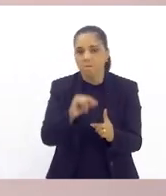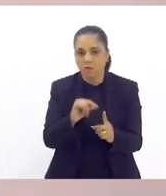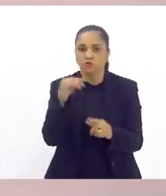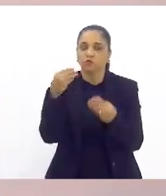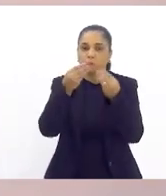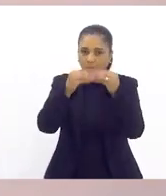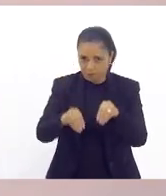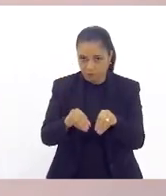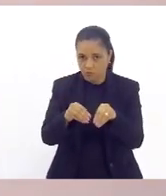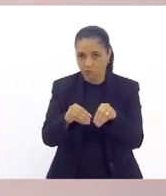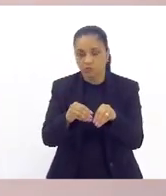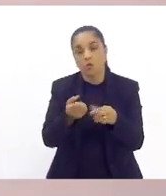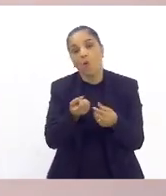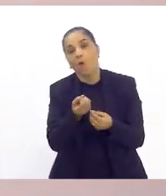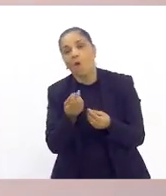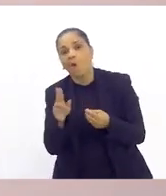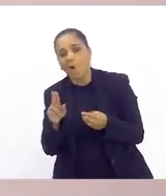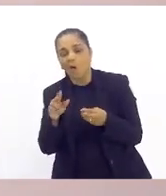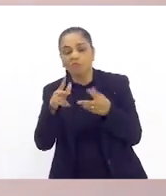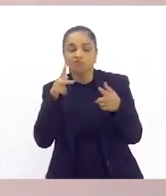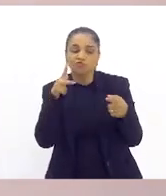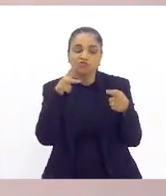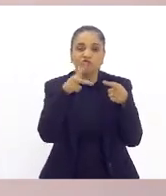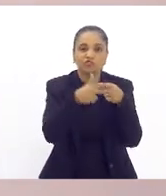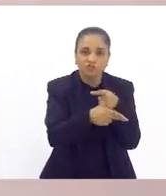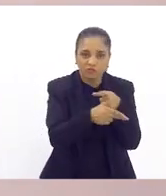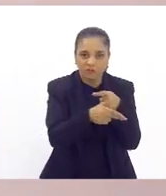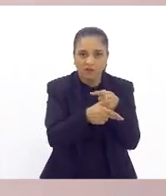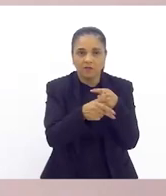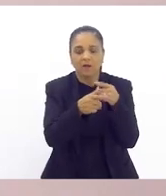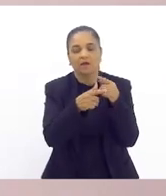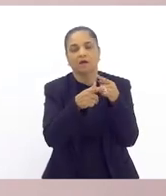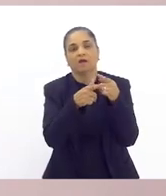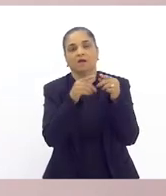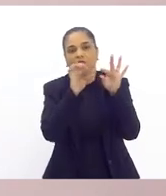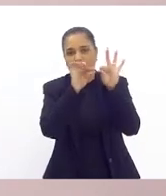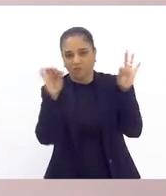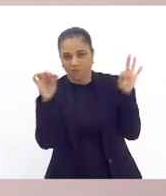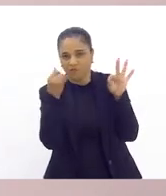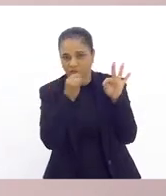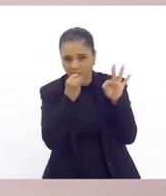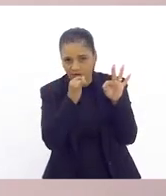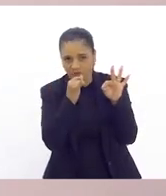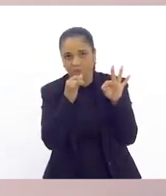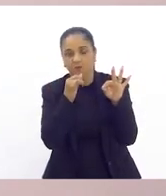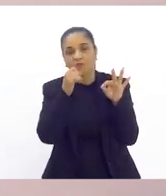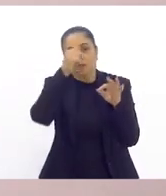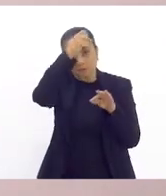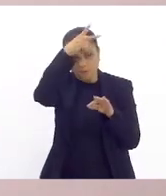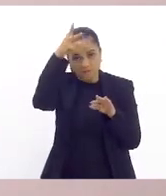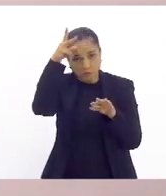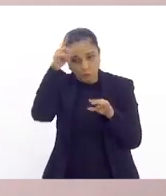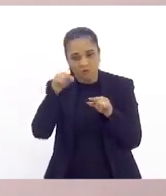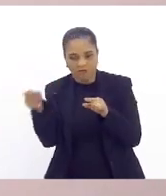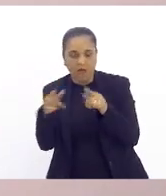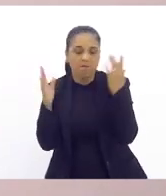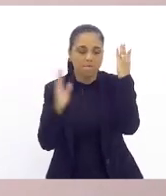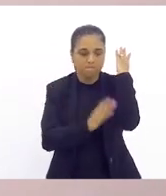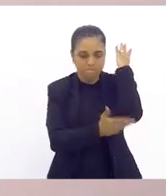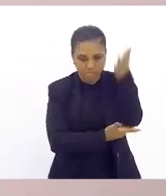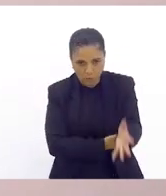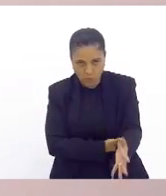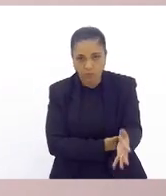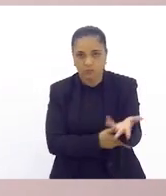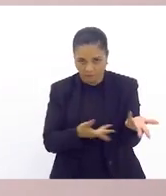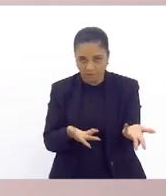ou proceder com o desligamento para que a prefeitura siga com o desligamento siga com a poda